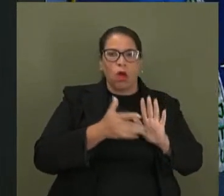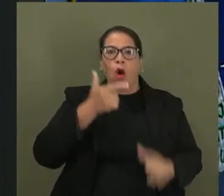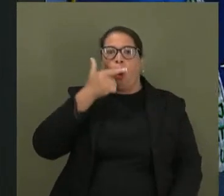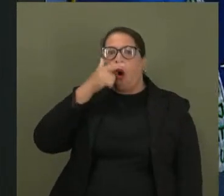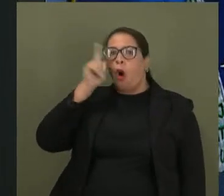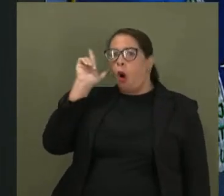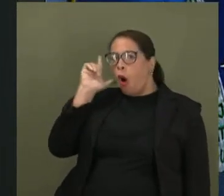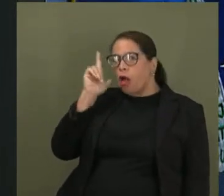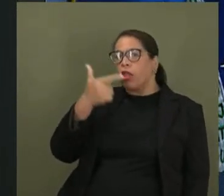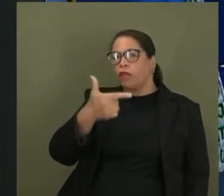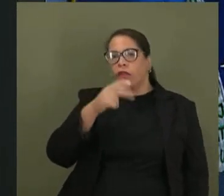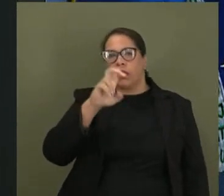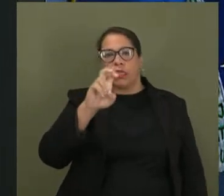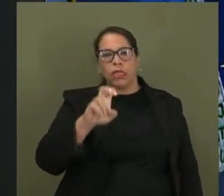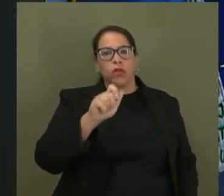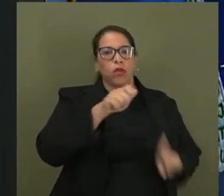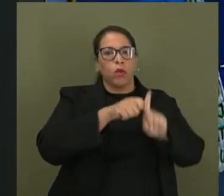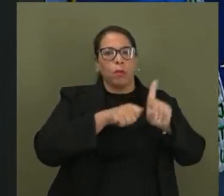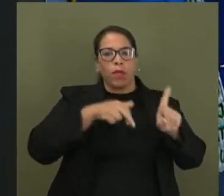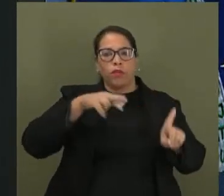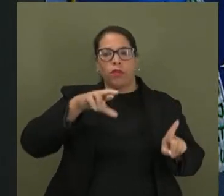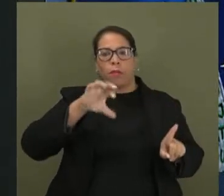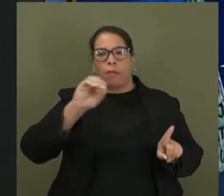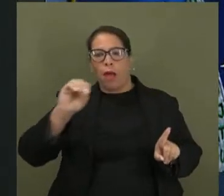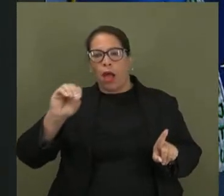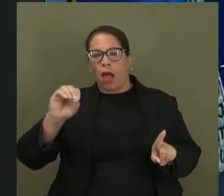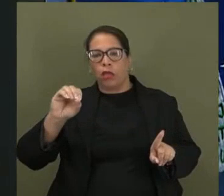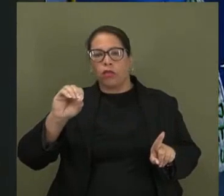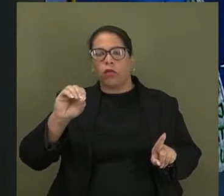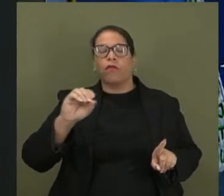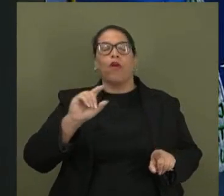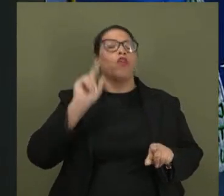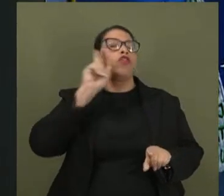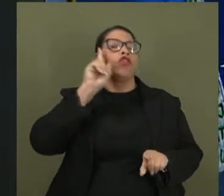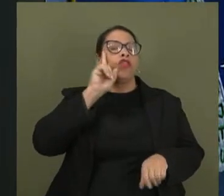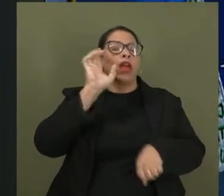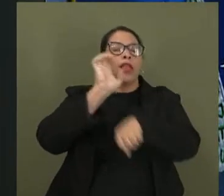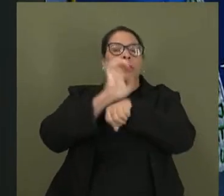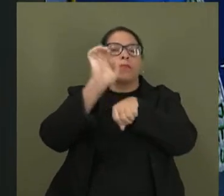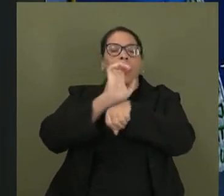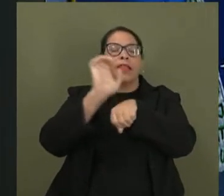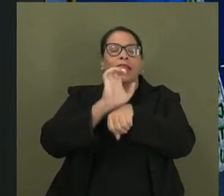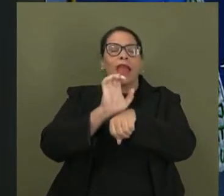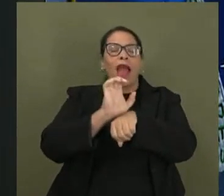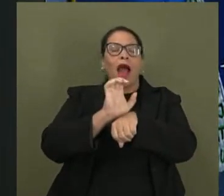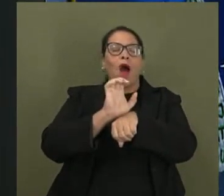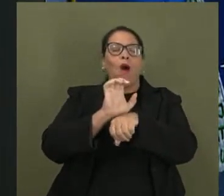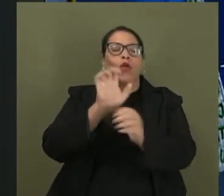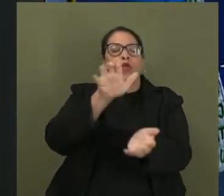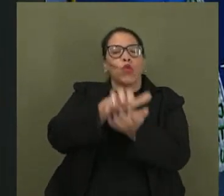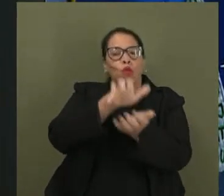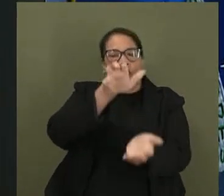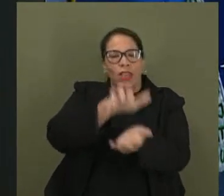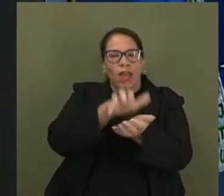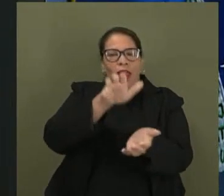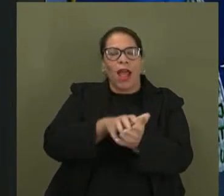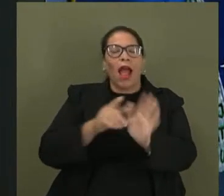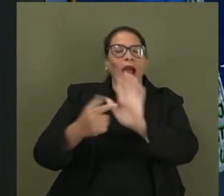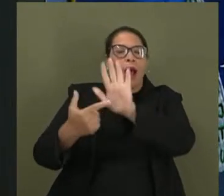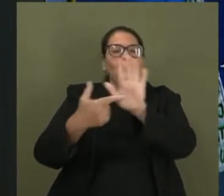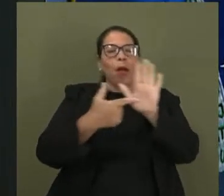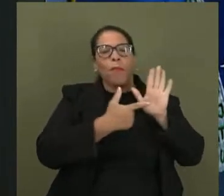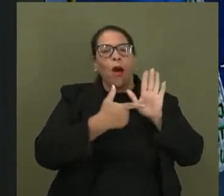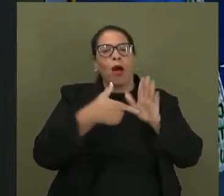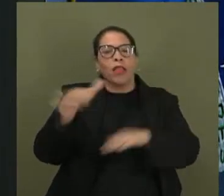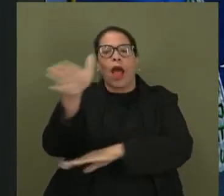ontem, também foi celebrada a nossa data magna do Ceará, estado cuja bandeira é muito